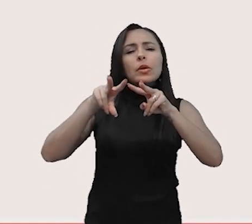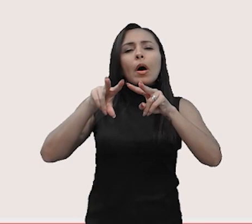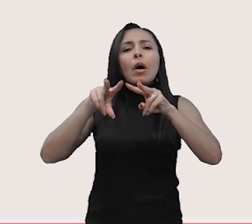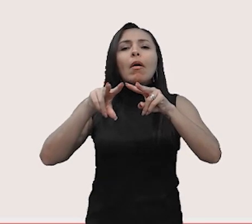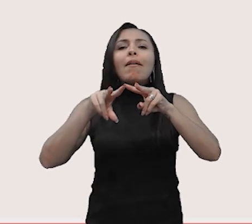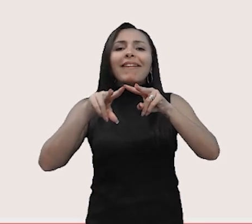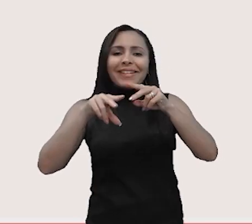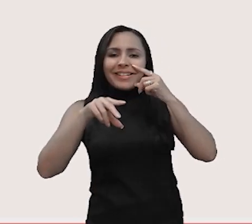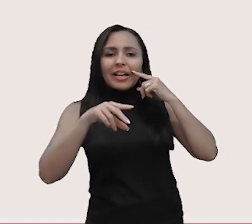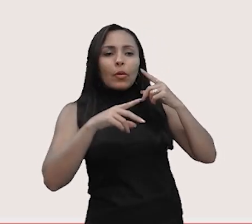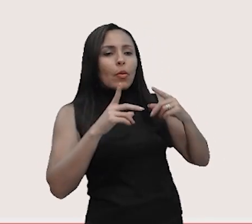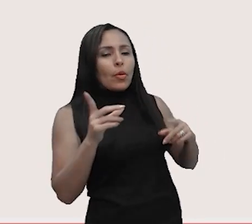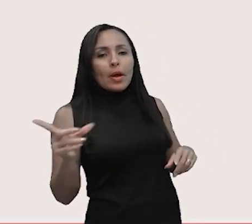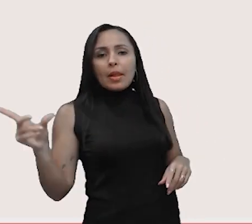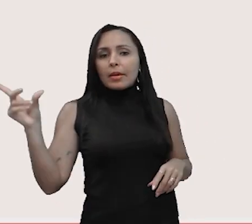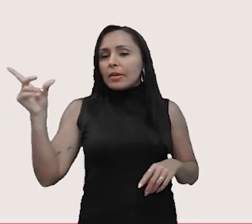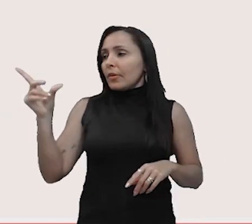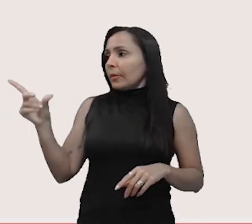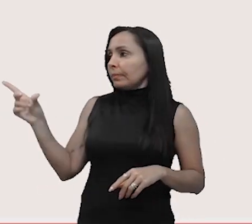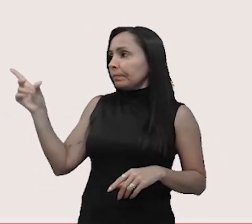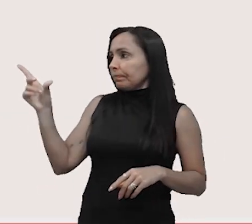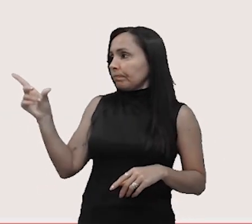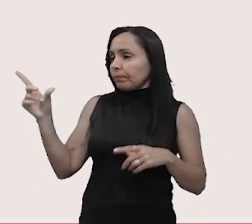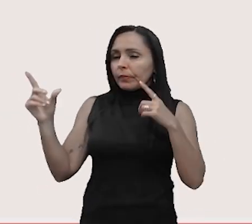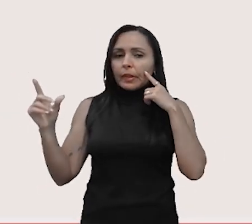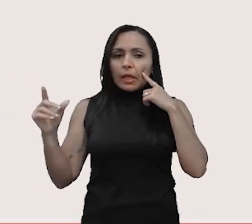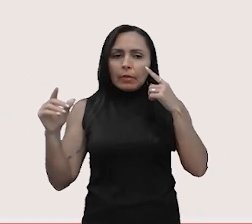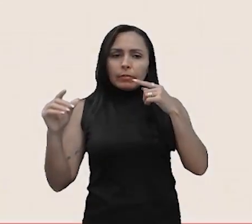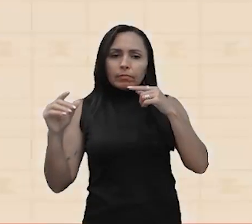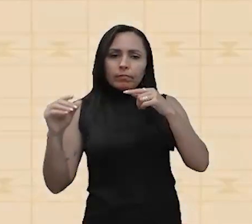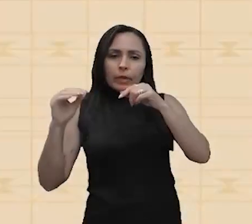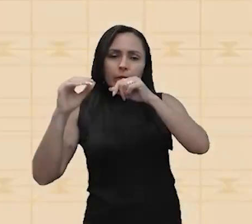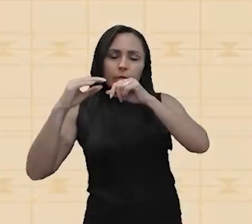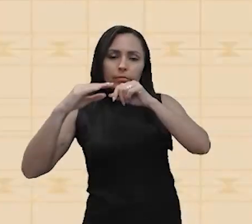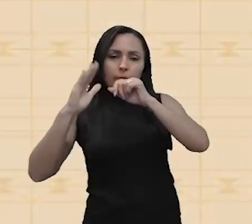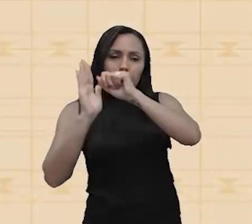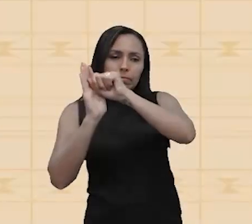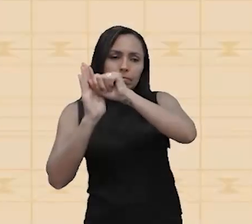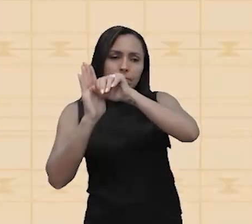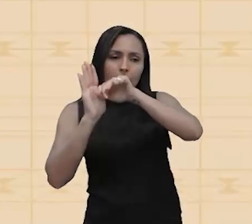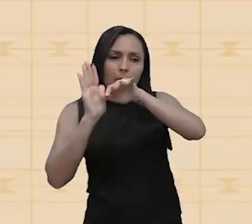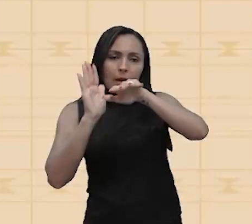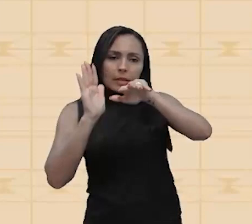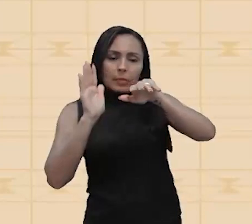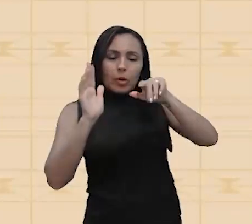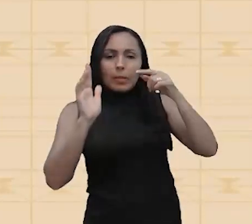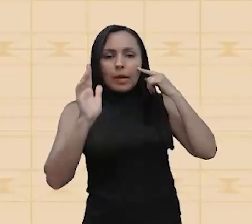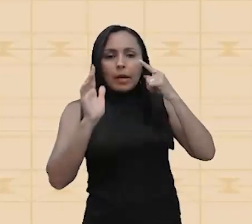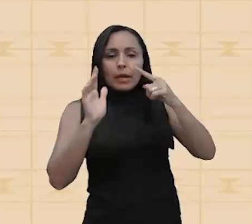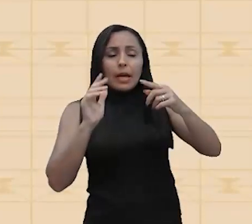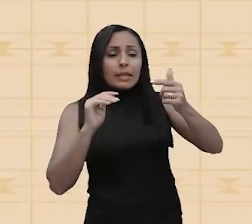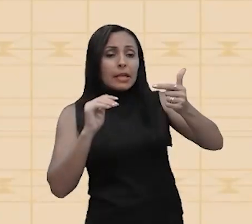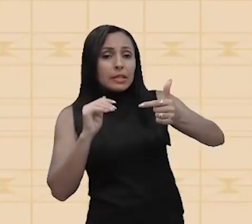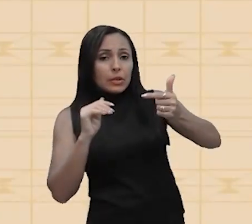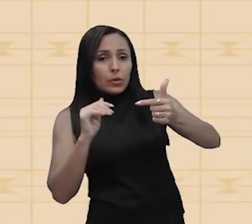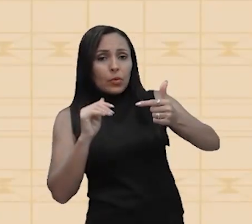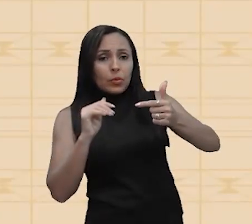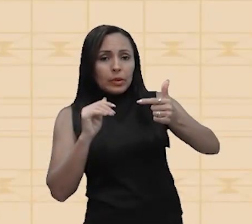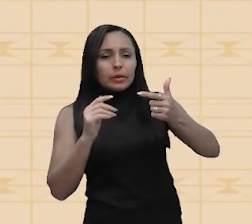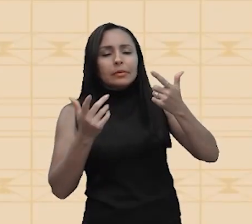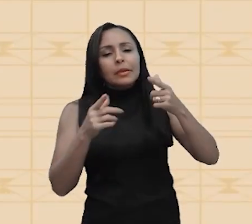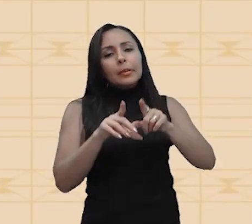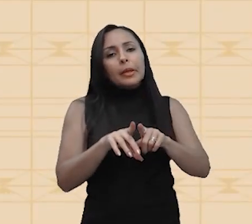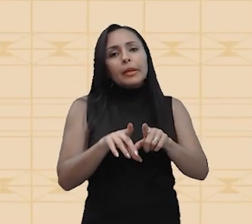aí, a luz ela vem, passa por uma placa, sofre polarização e na segunda placa ela sofre polarização